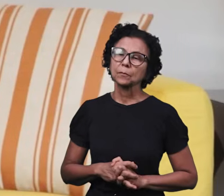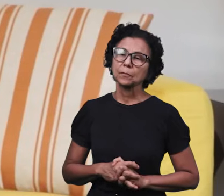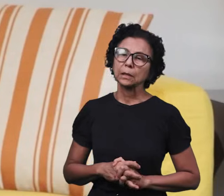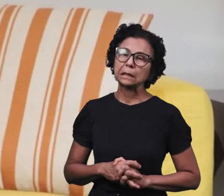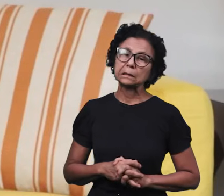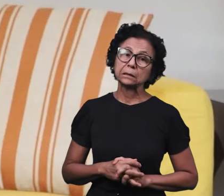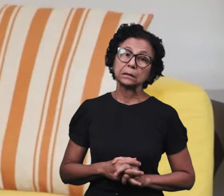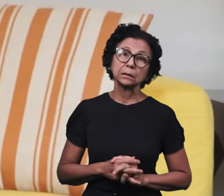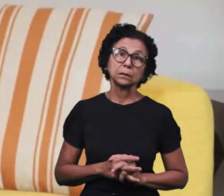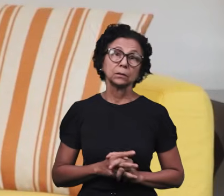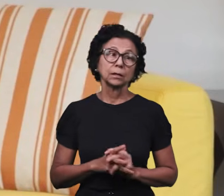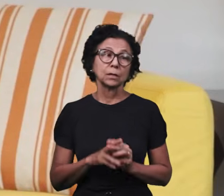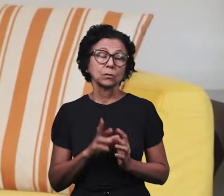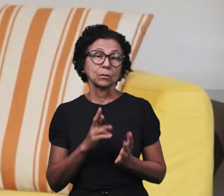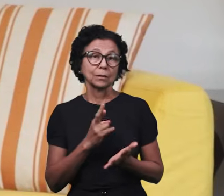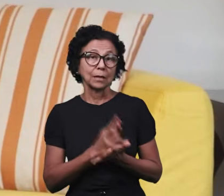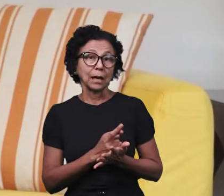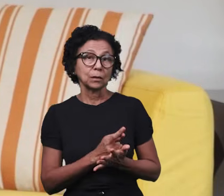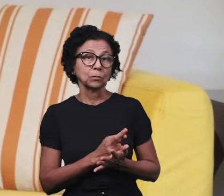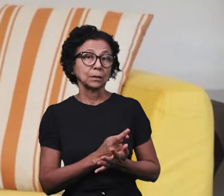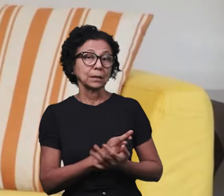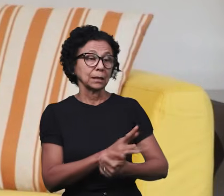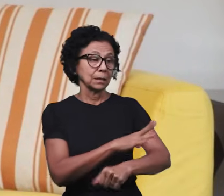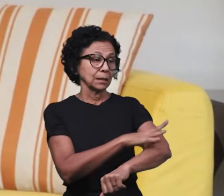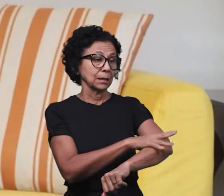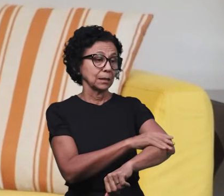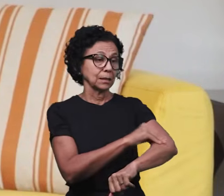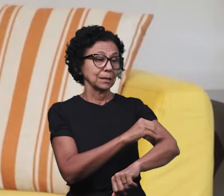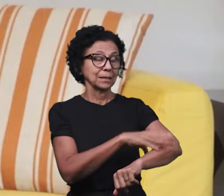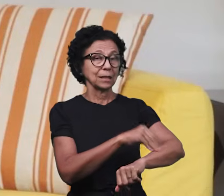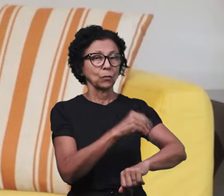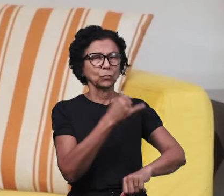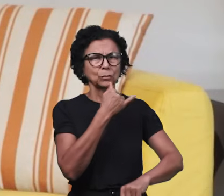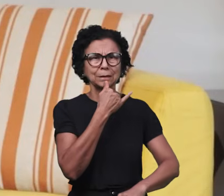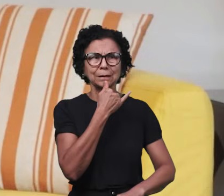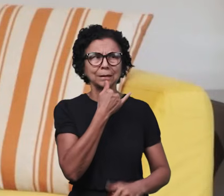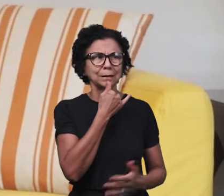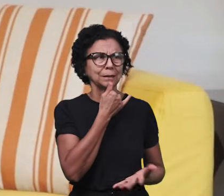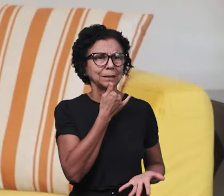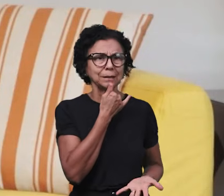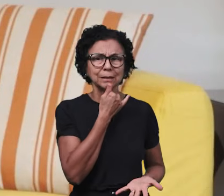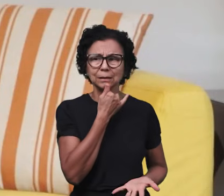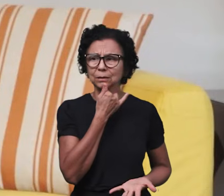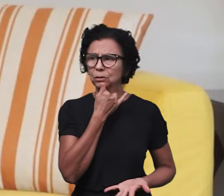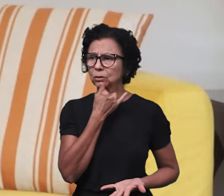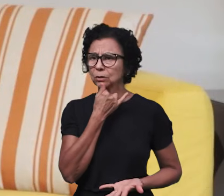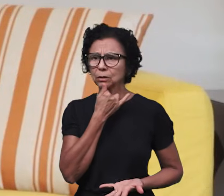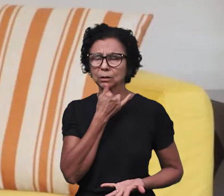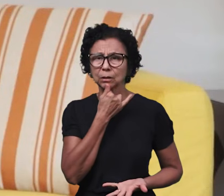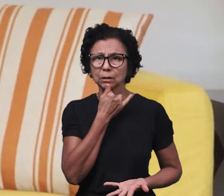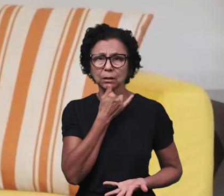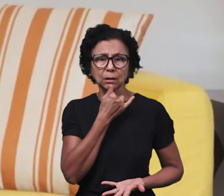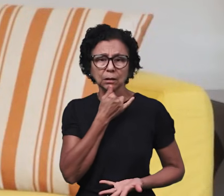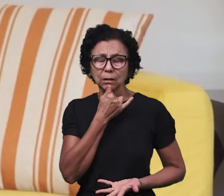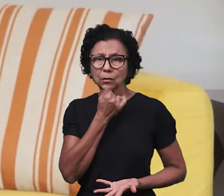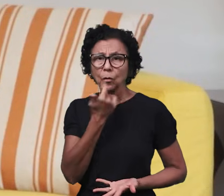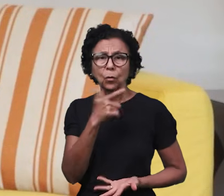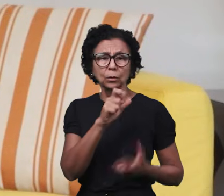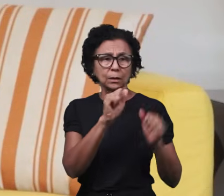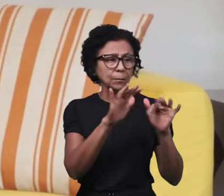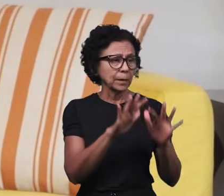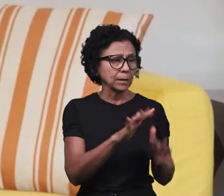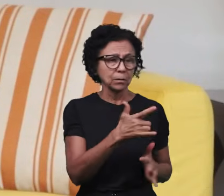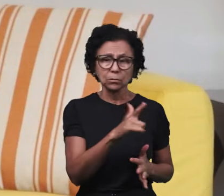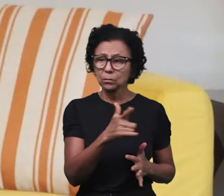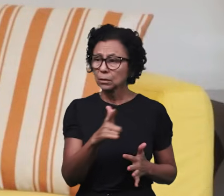a revelação daquela situação trouxe uma grande tristeza para Esaú. A bênção já havia sido concedida e não havia